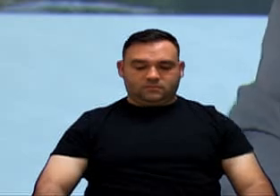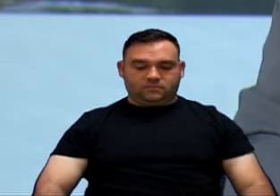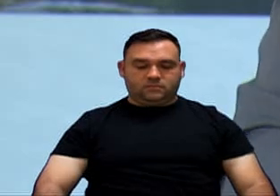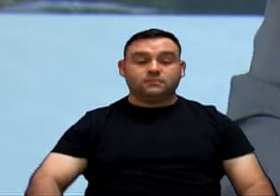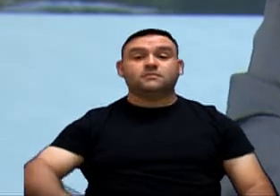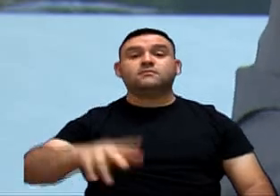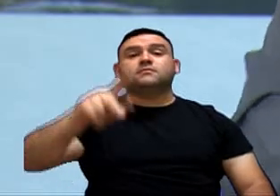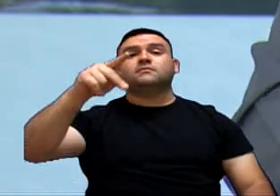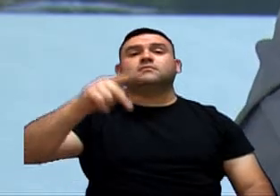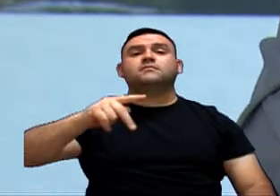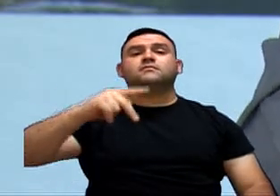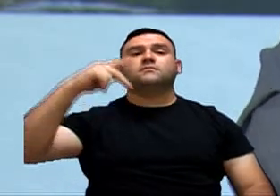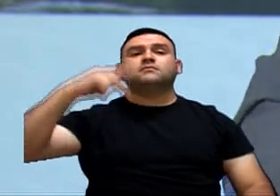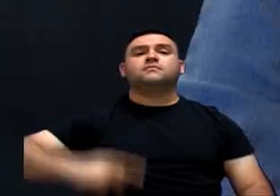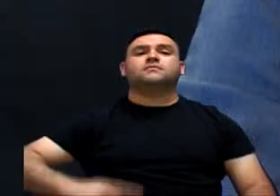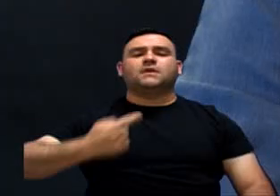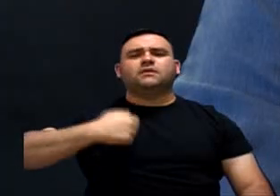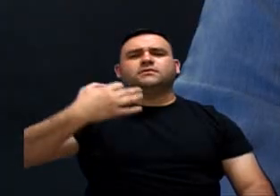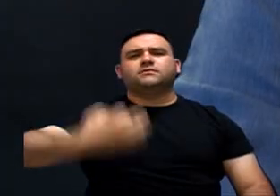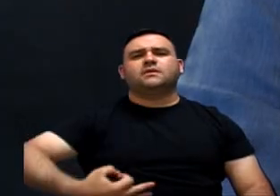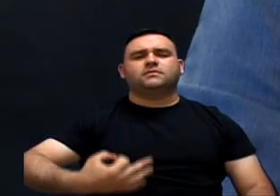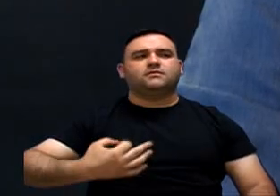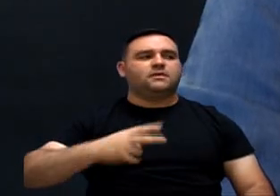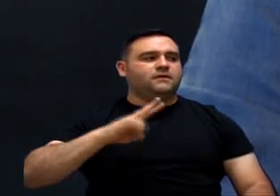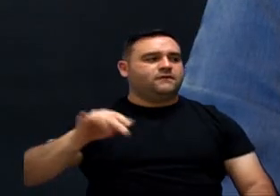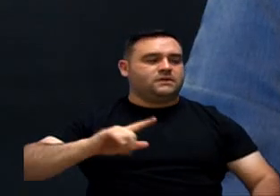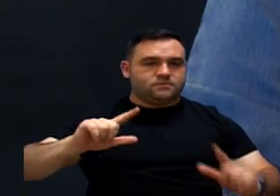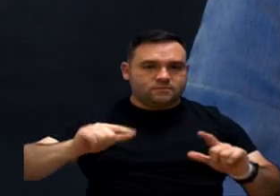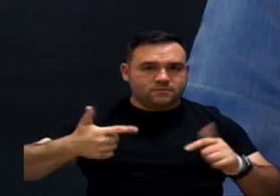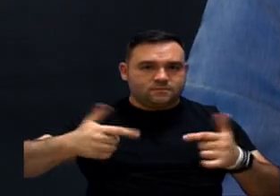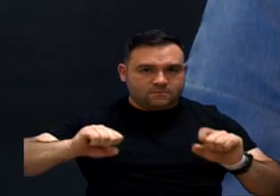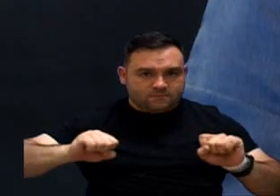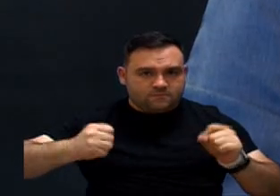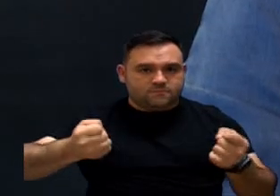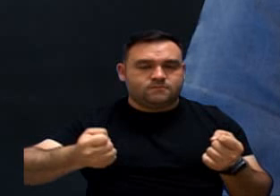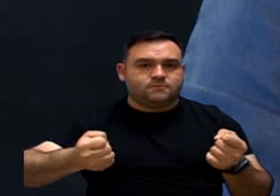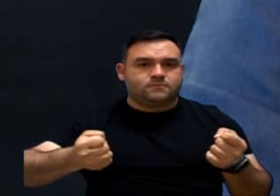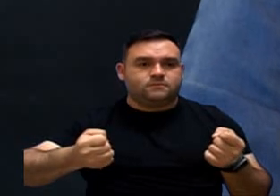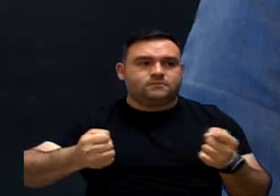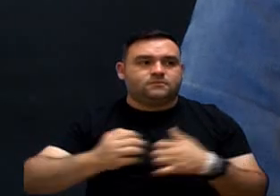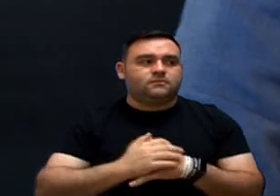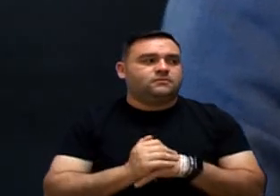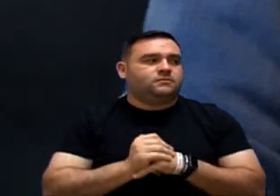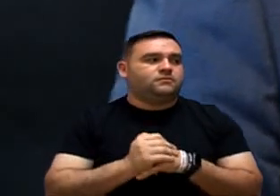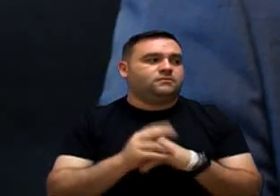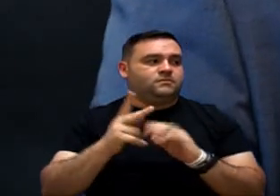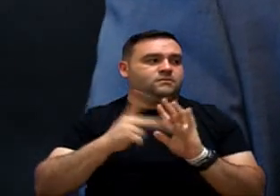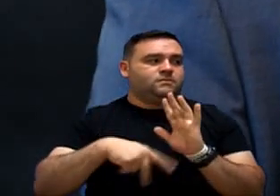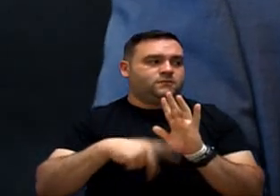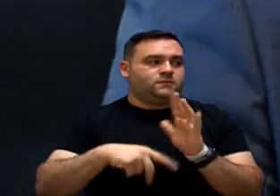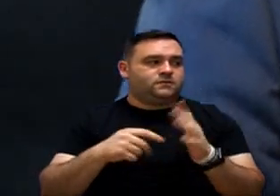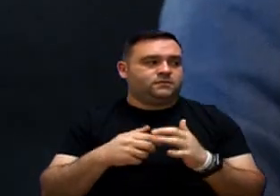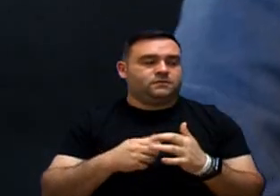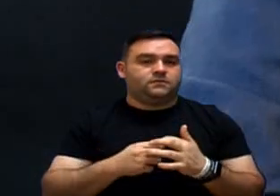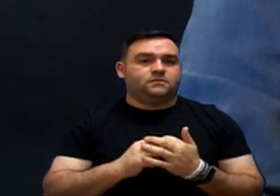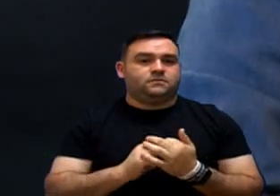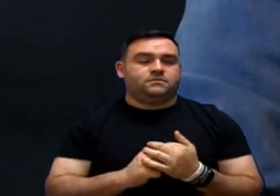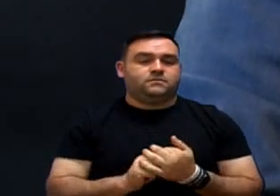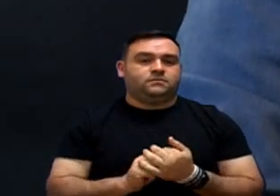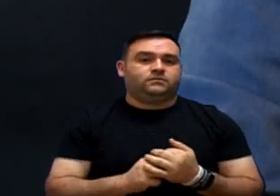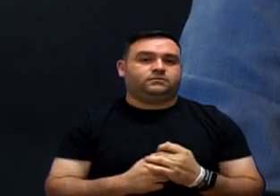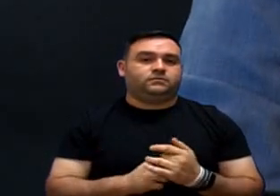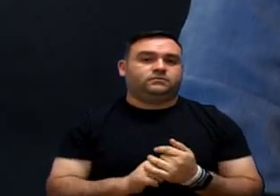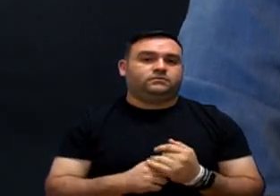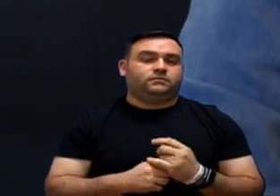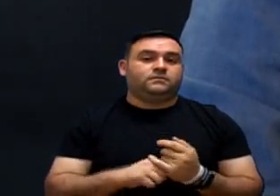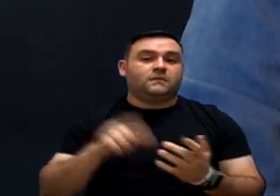Senhor presidente, eu tenho plena certeza que você vai se empenhar a esse projeto aí, que é